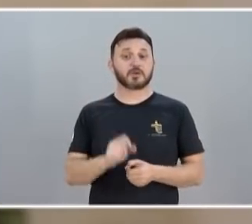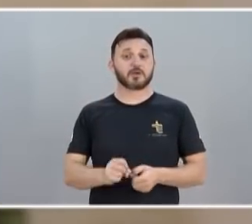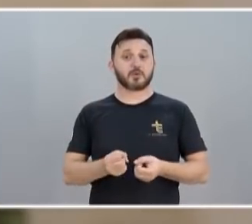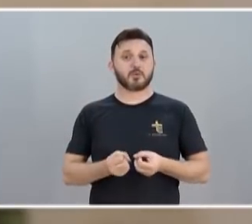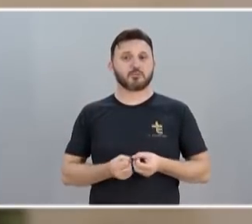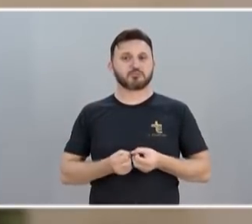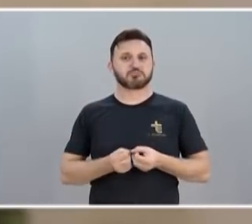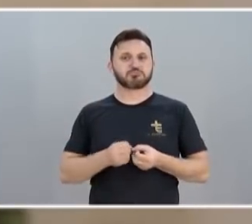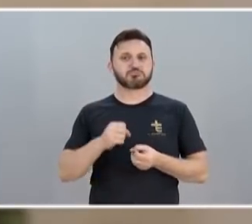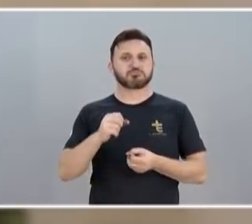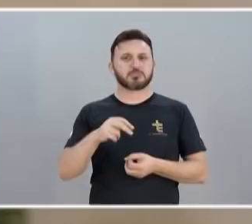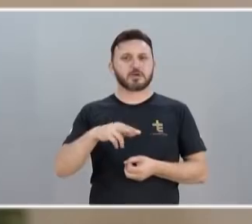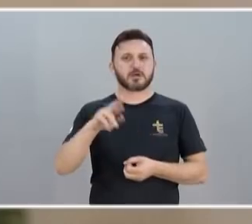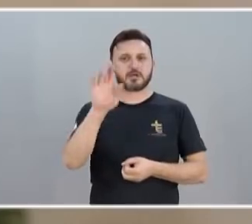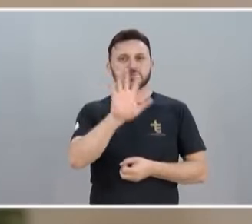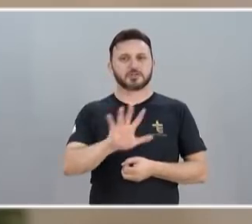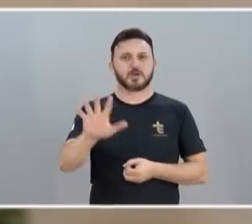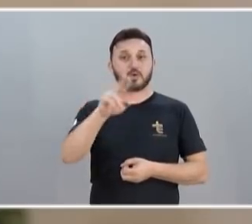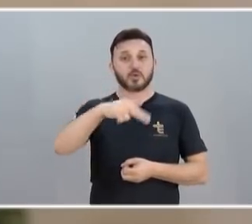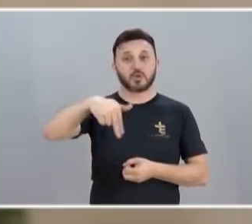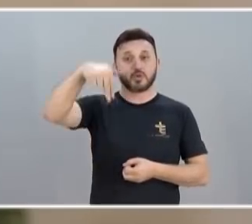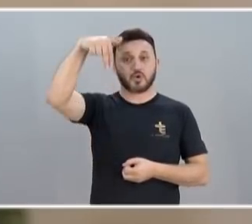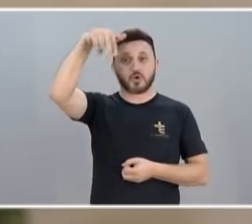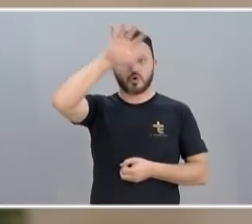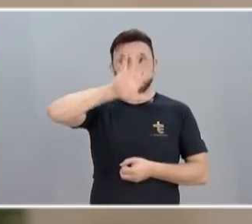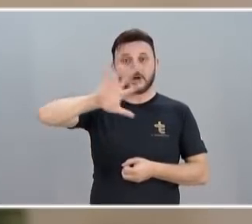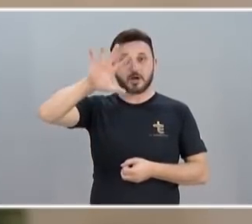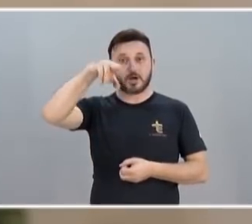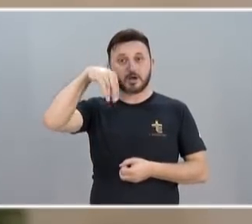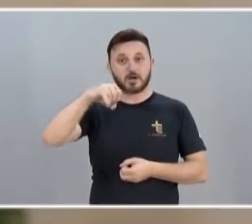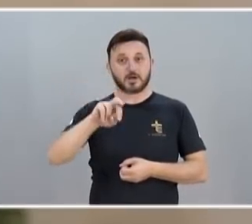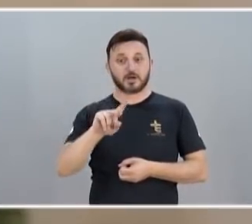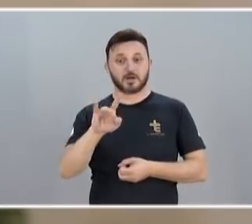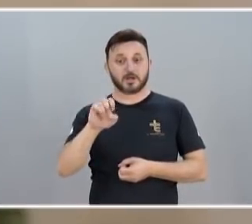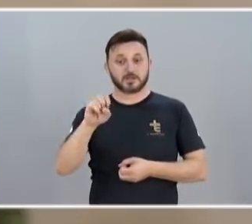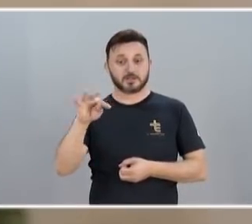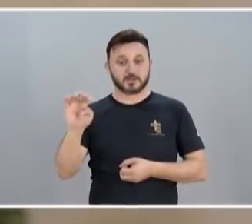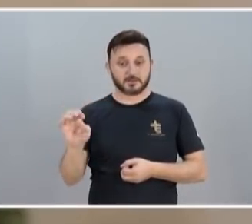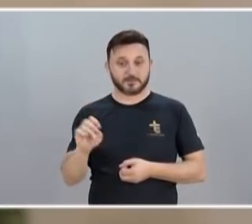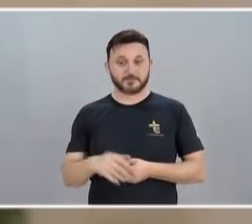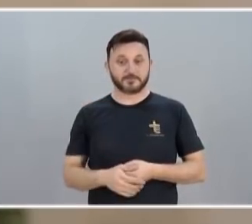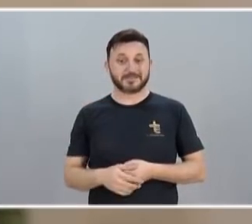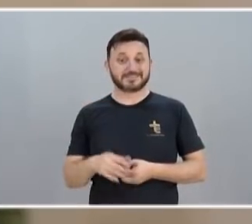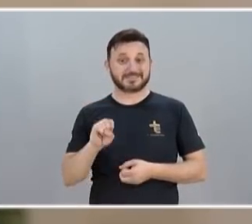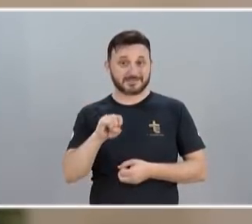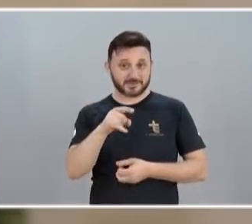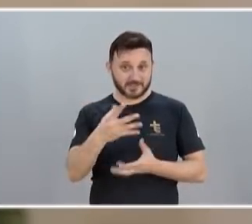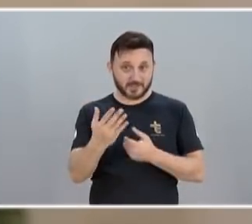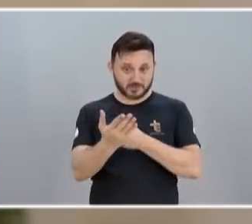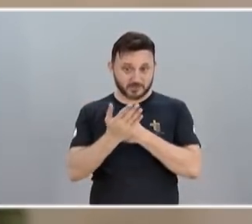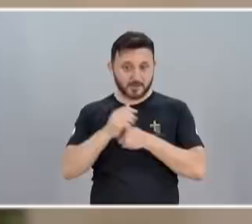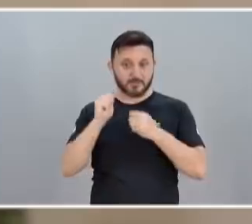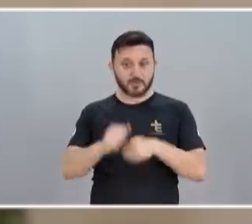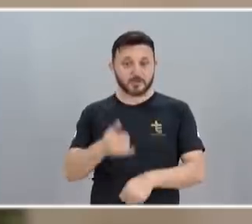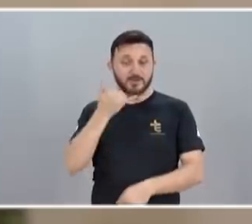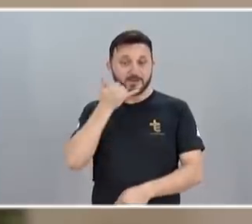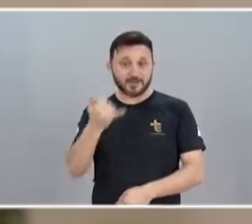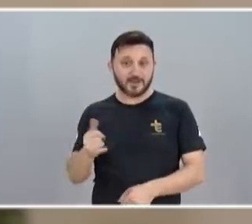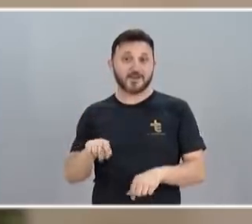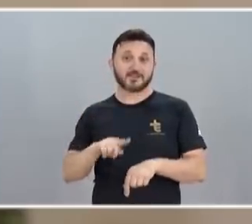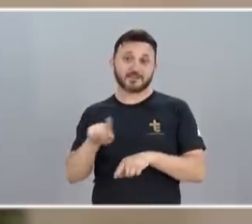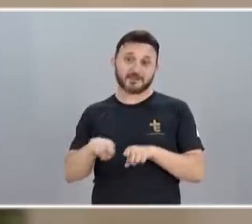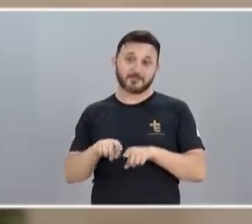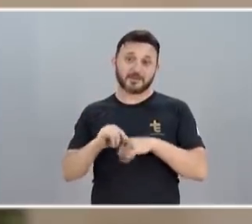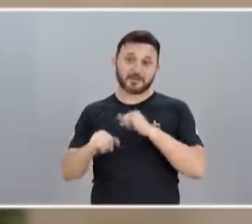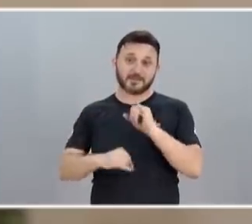expansão na região Nordeste. Para se tornar um associado, ligue 0 operadora 41 3221